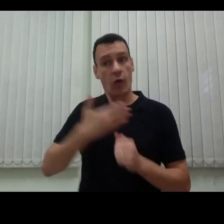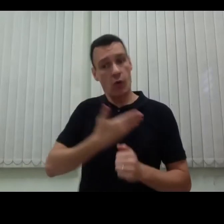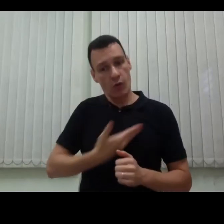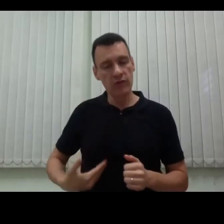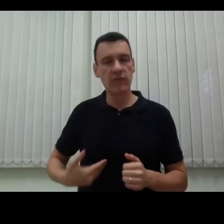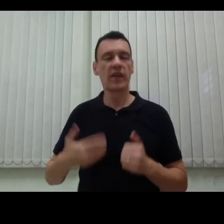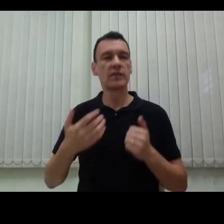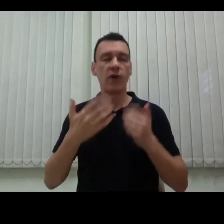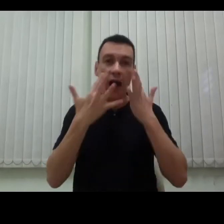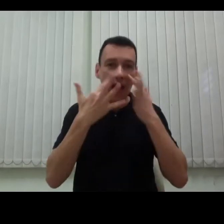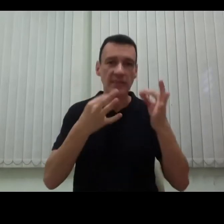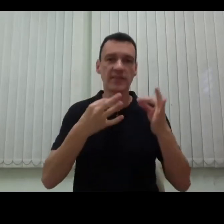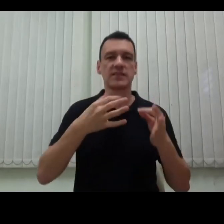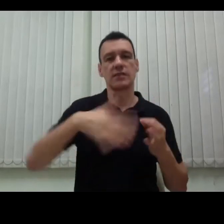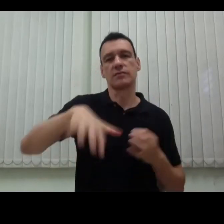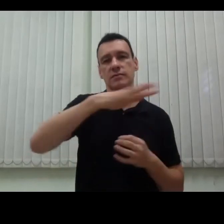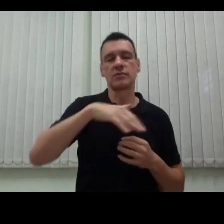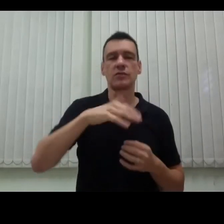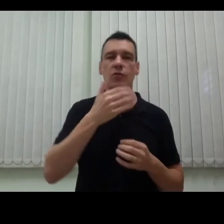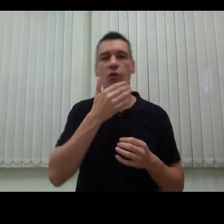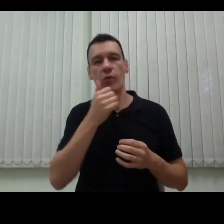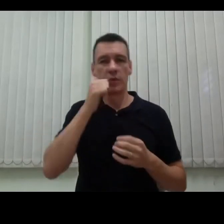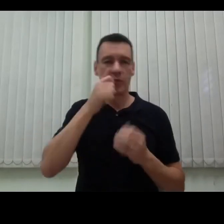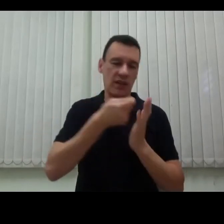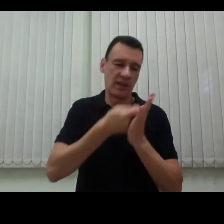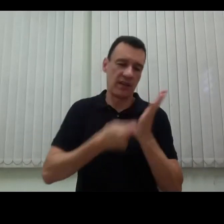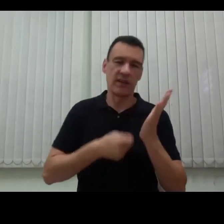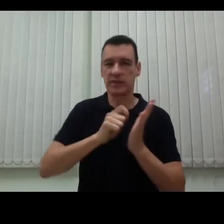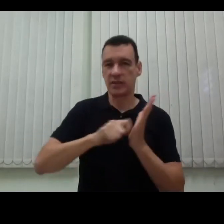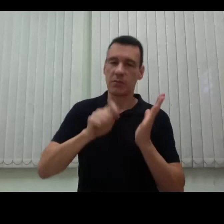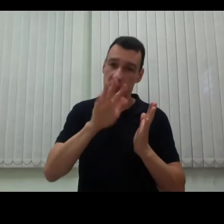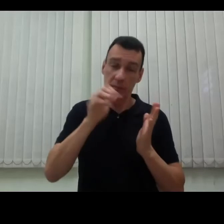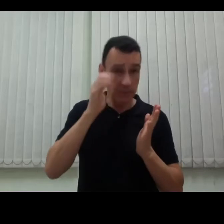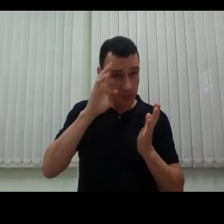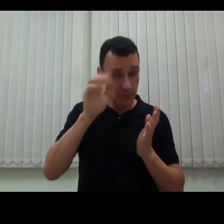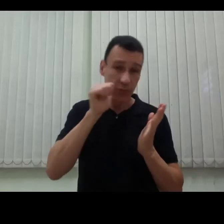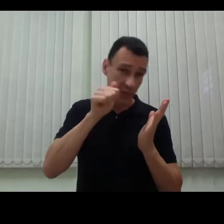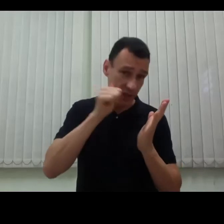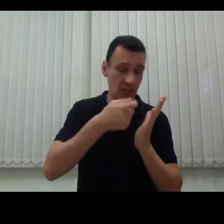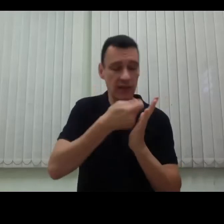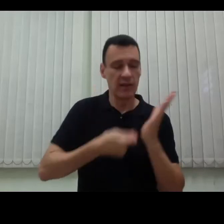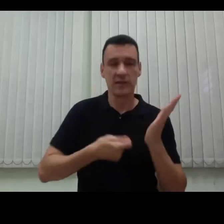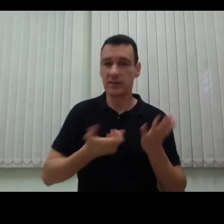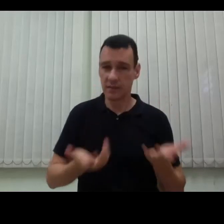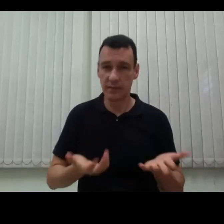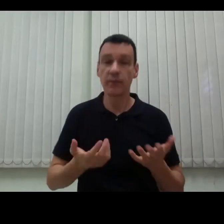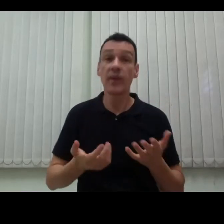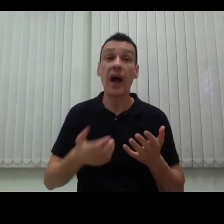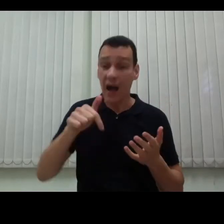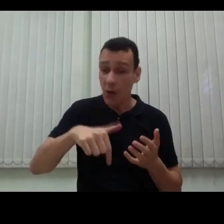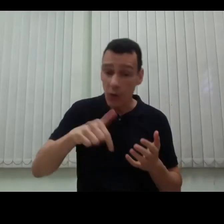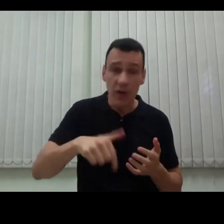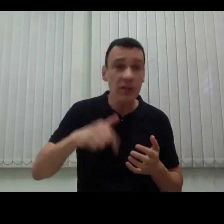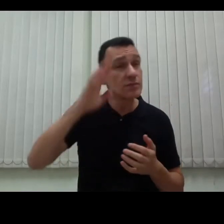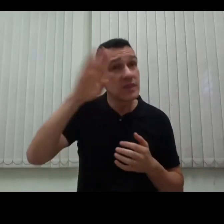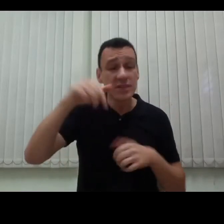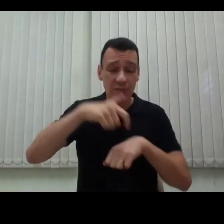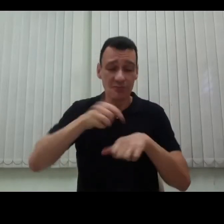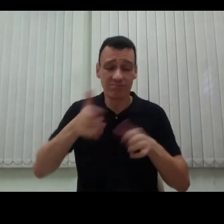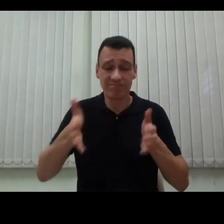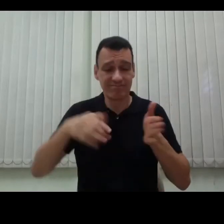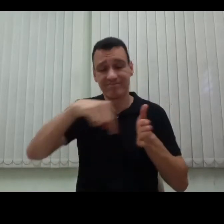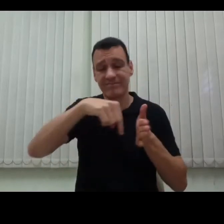fundamental, sobretudo nesse momento que nós estamos vivendo, né, com um racismo tão explícito, porque